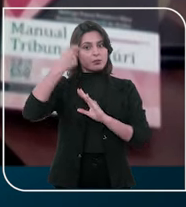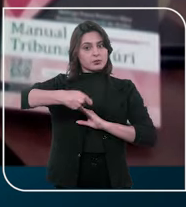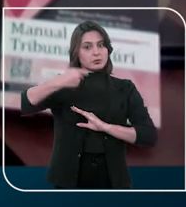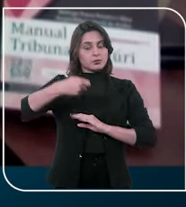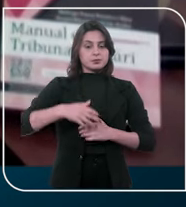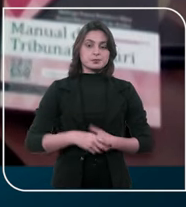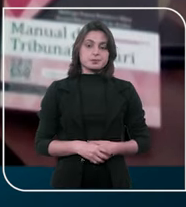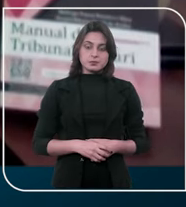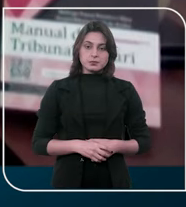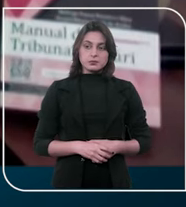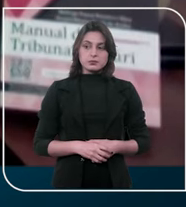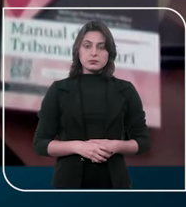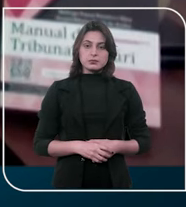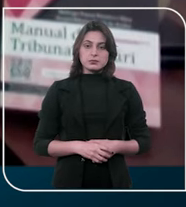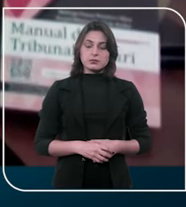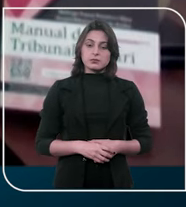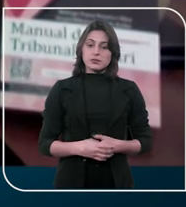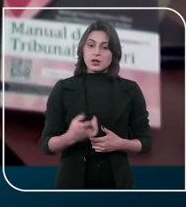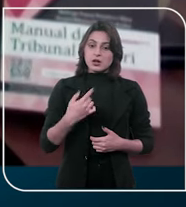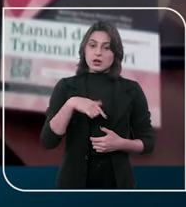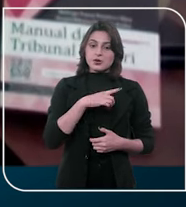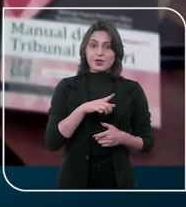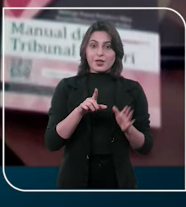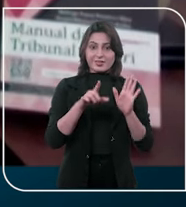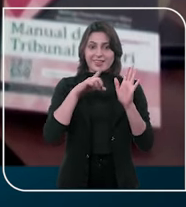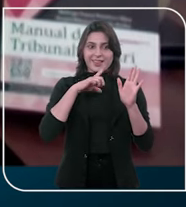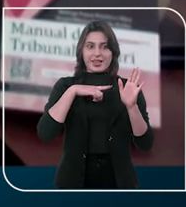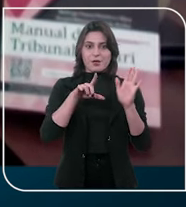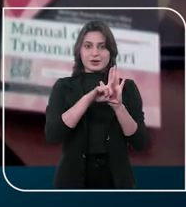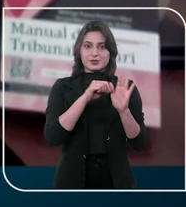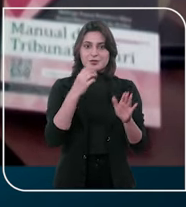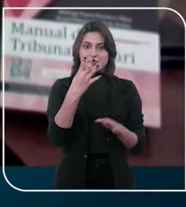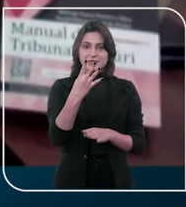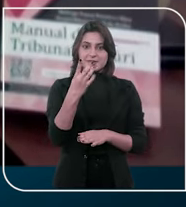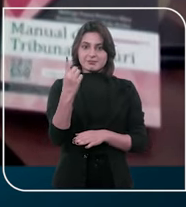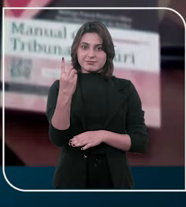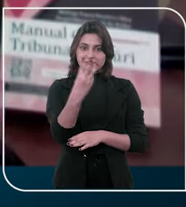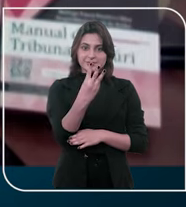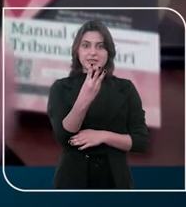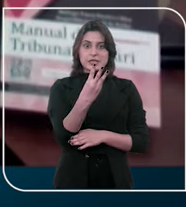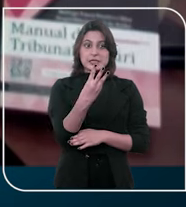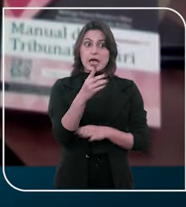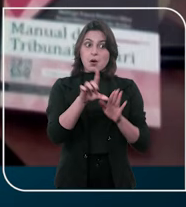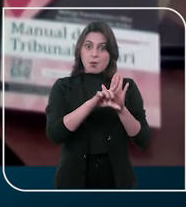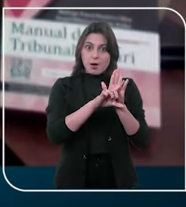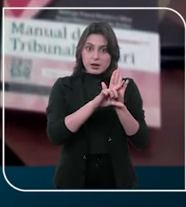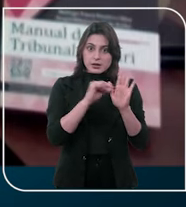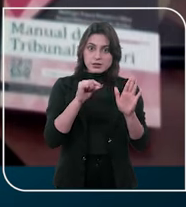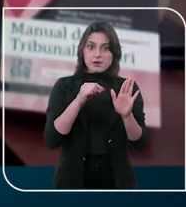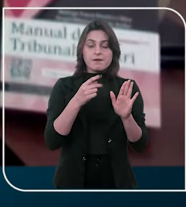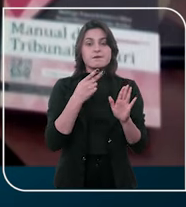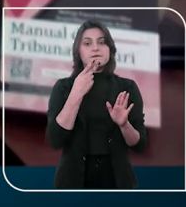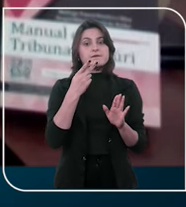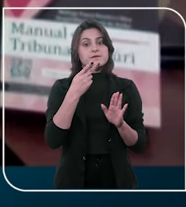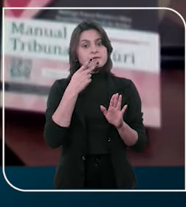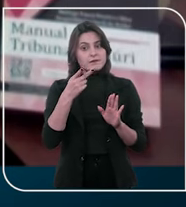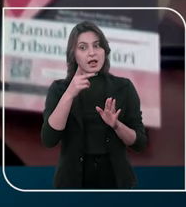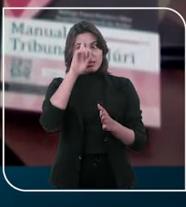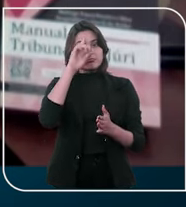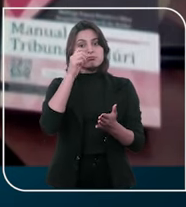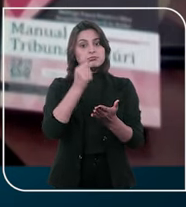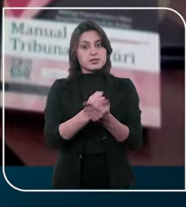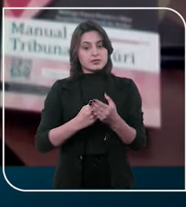relação ao artigo 413, que é o artigo que fala sobre a decisão de pronúncia. A decisão de pronúncia, você precisa ter